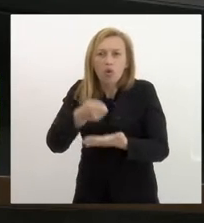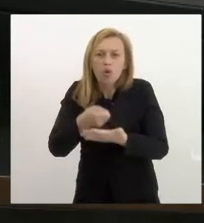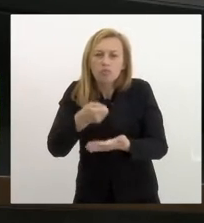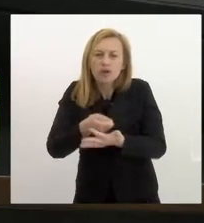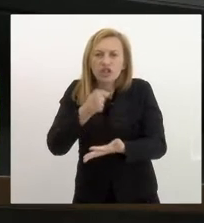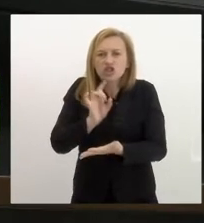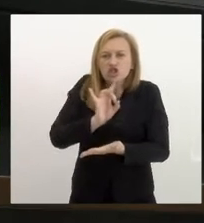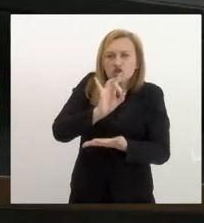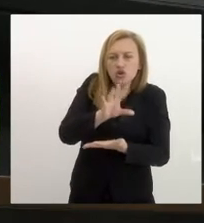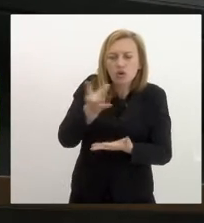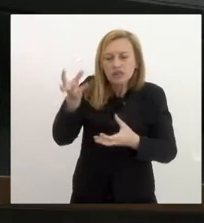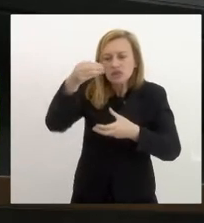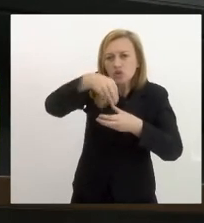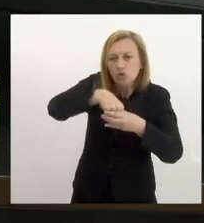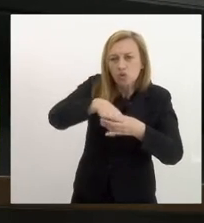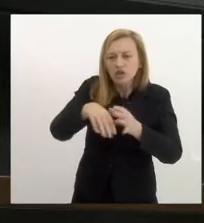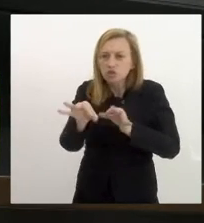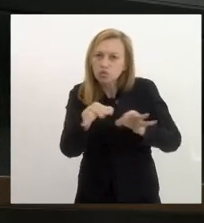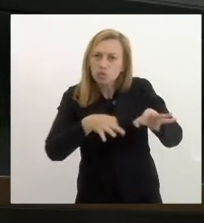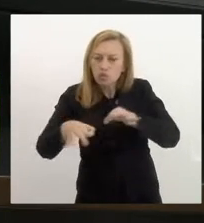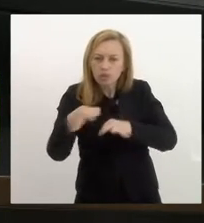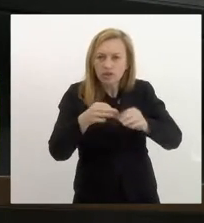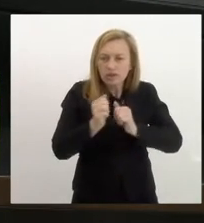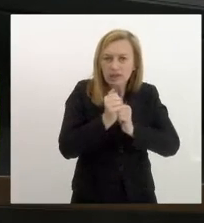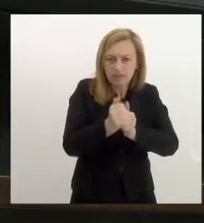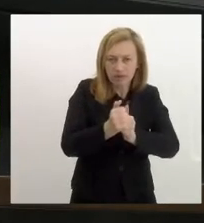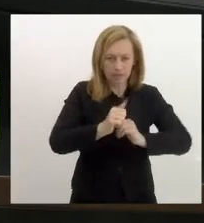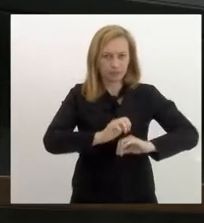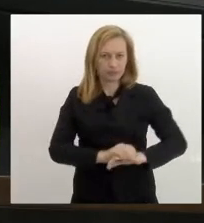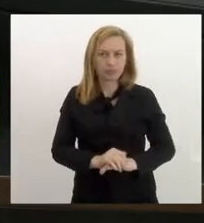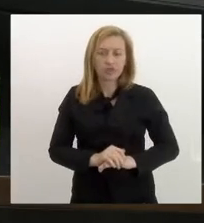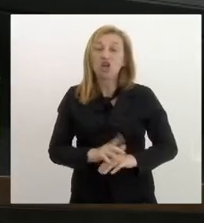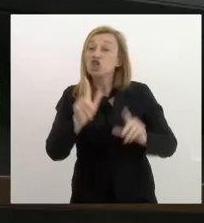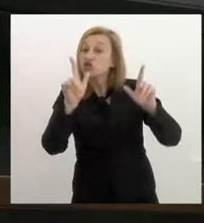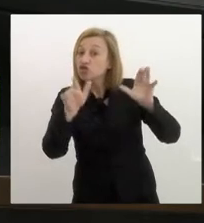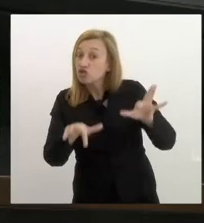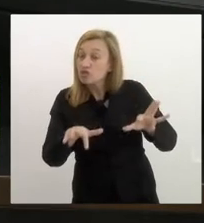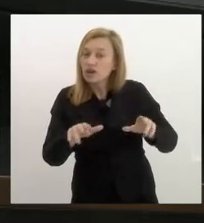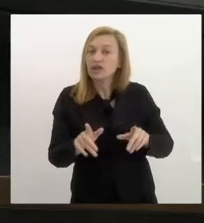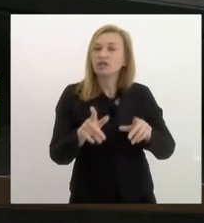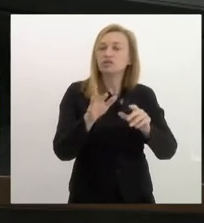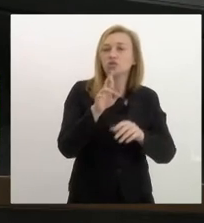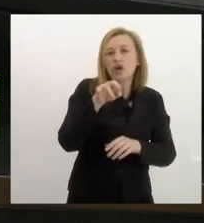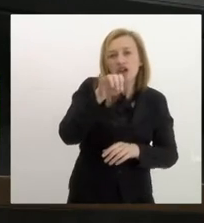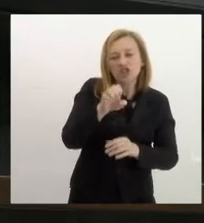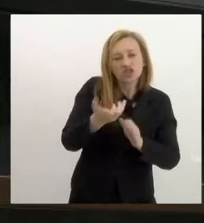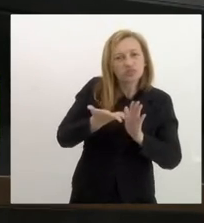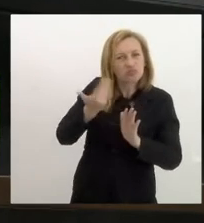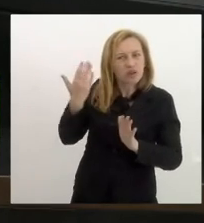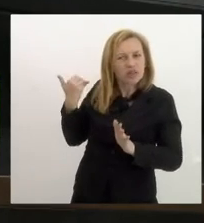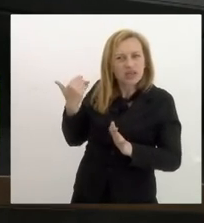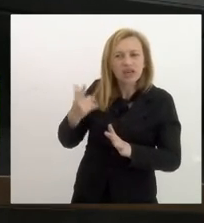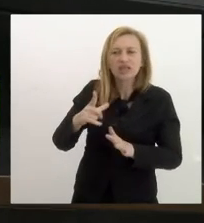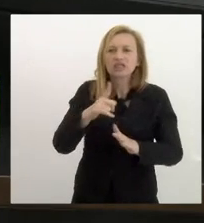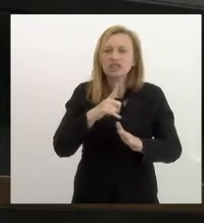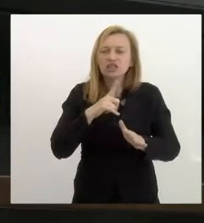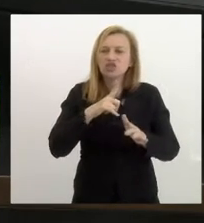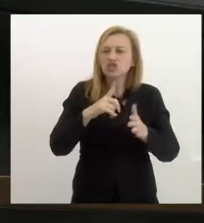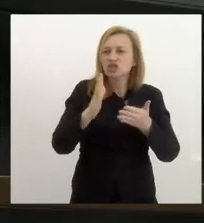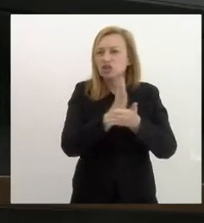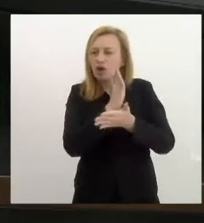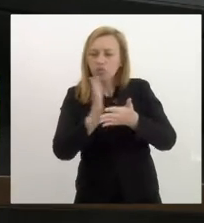que isso seja incluído no plano que é encaminhado Diferentemente do regime anterior que haviam as